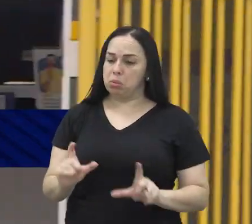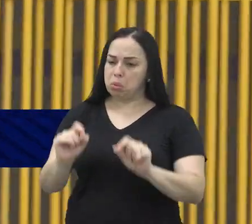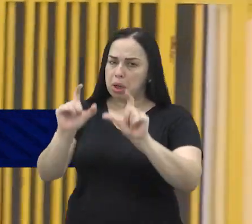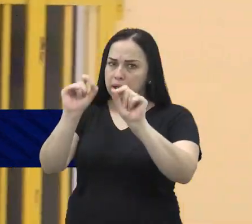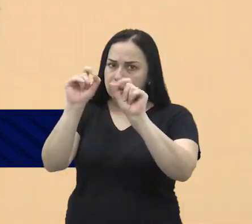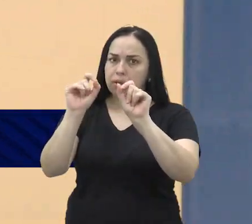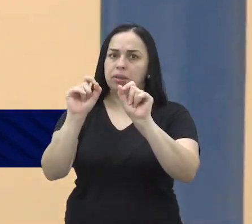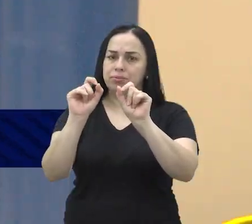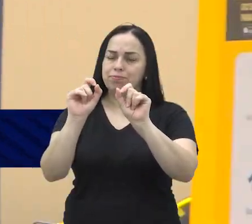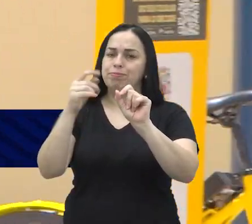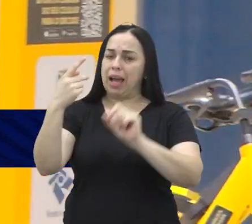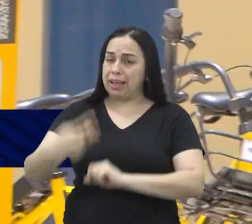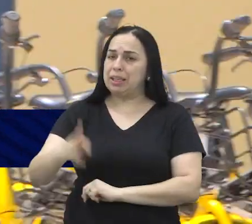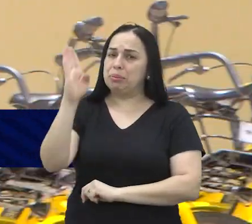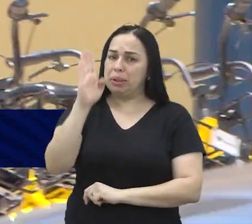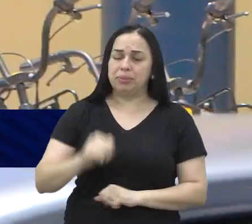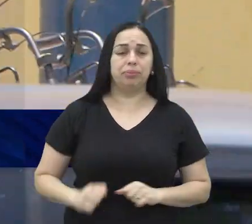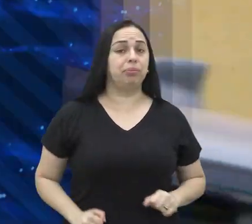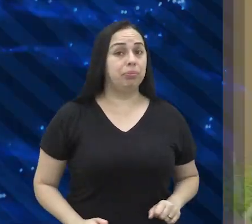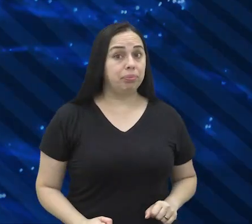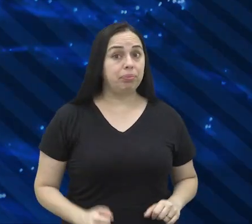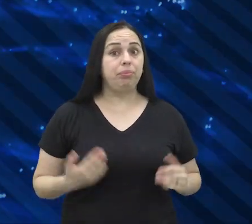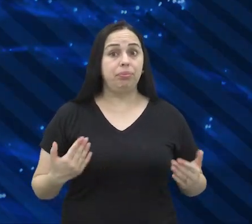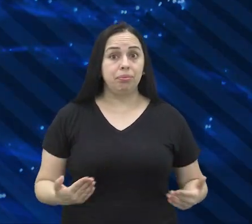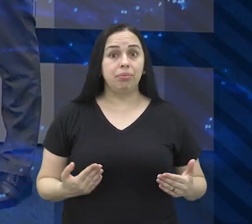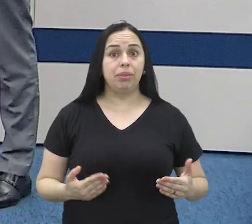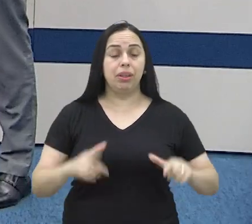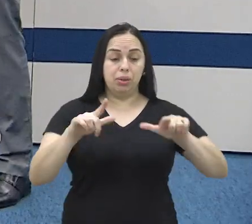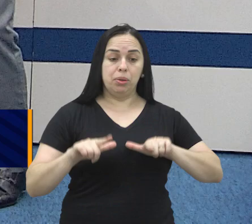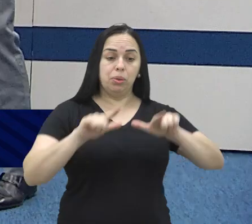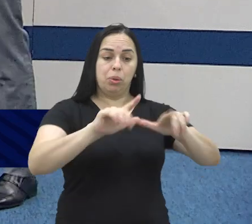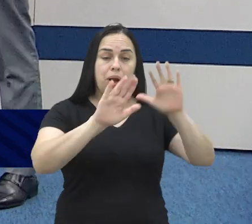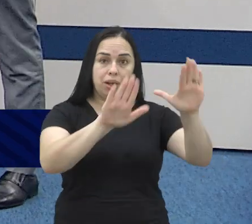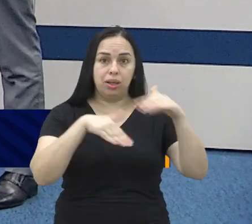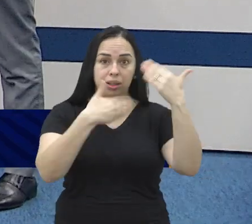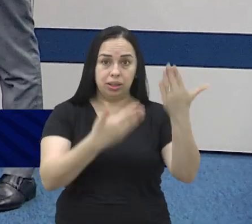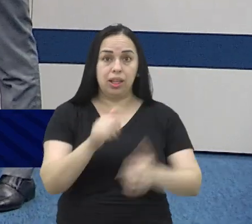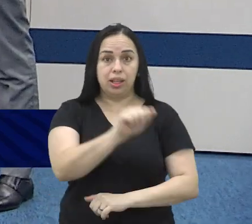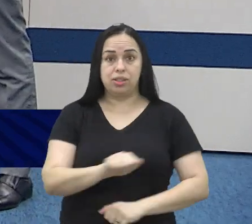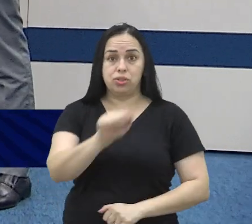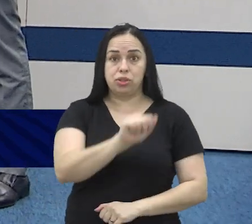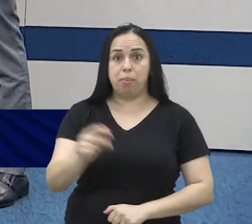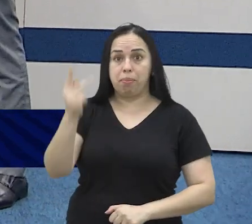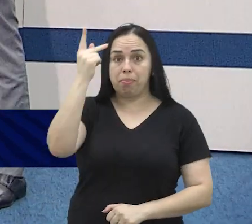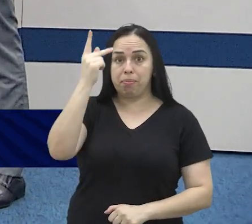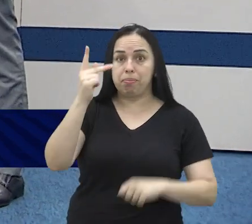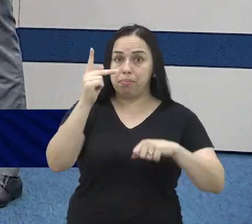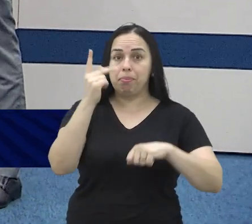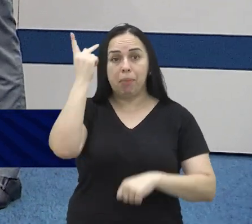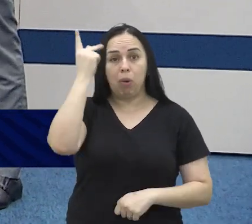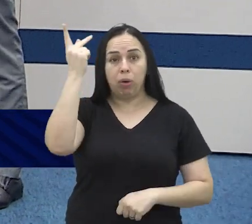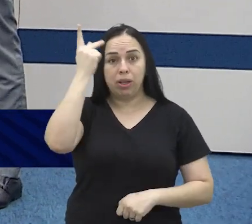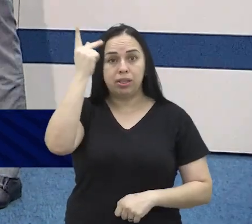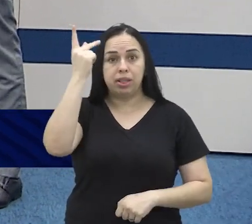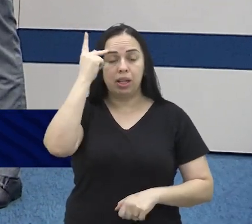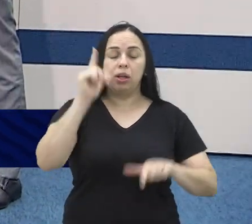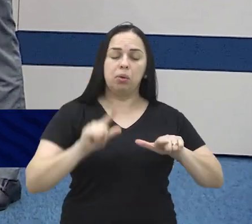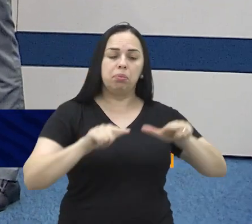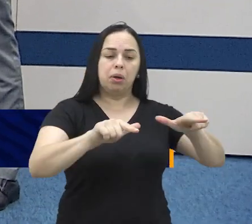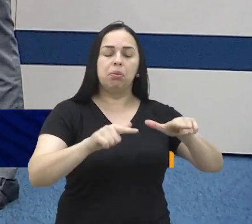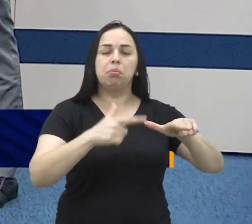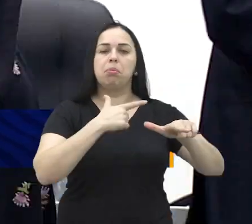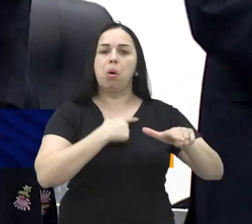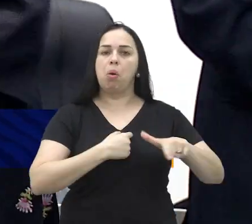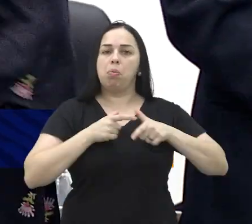os tumores malignos registrados no país. Mérito legislativo, a Associação Paulista de Medicina recebe medalha